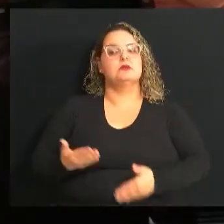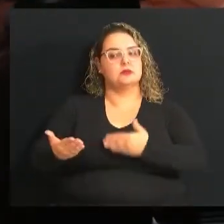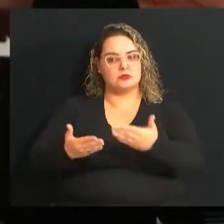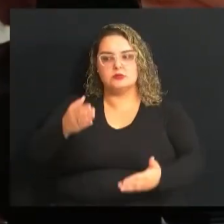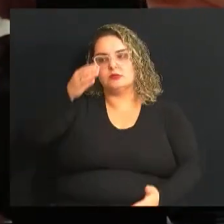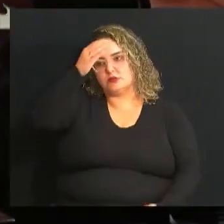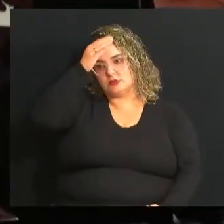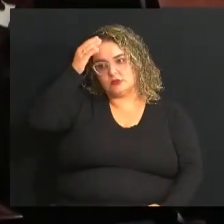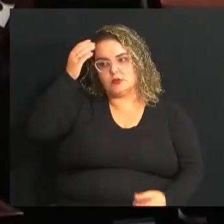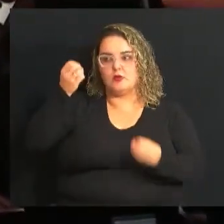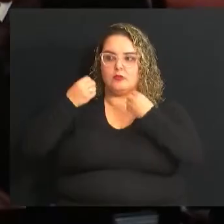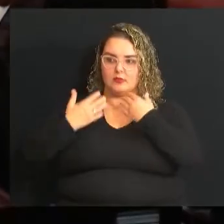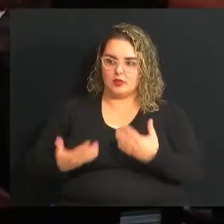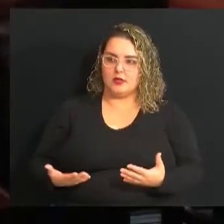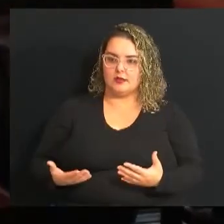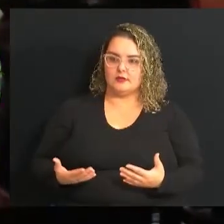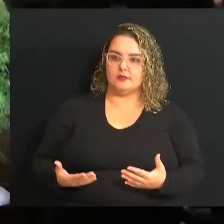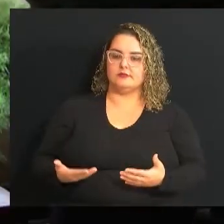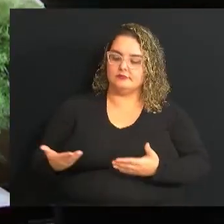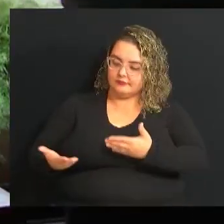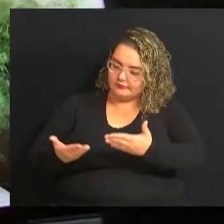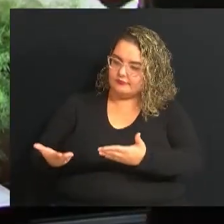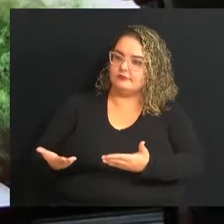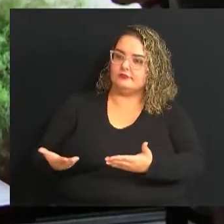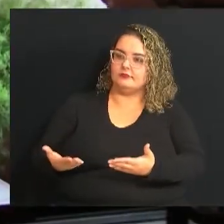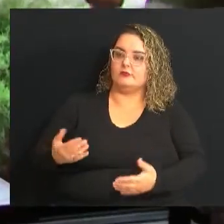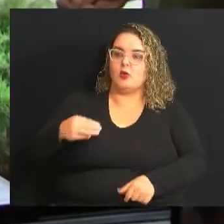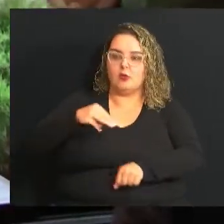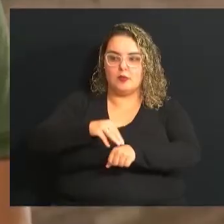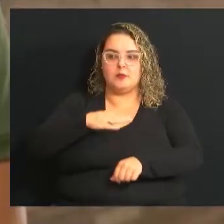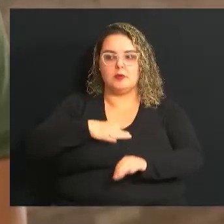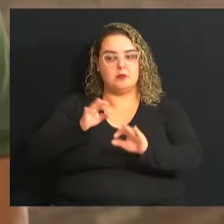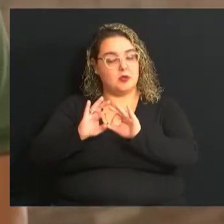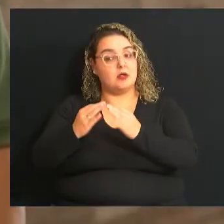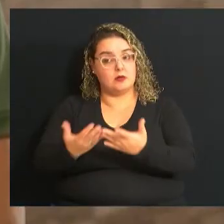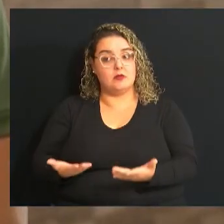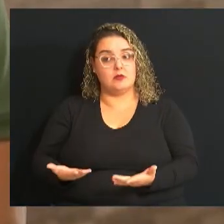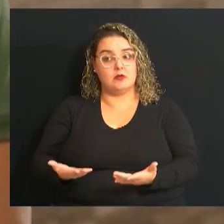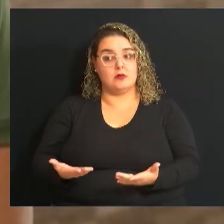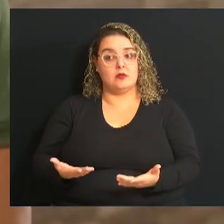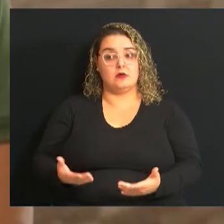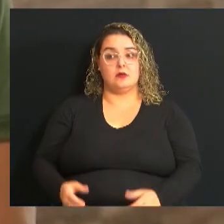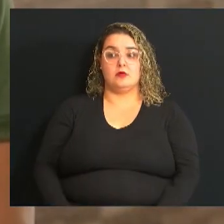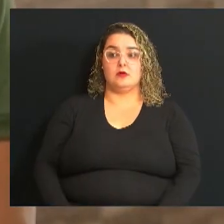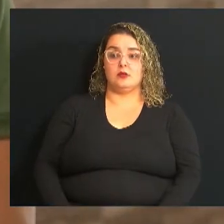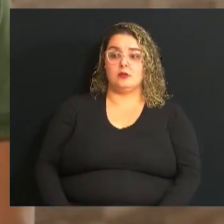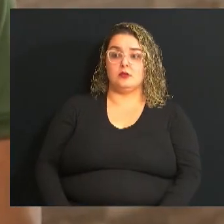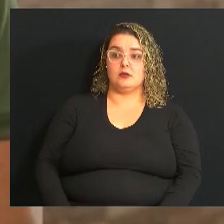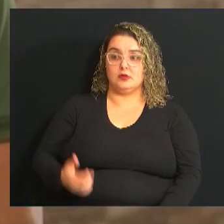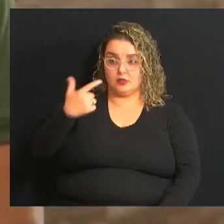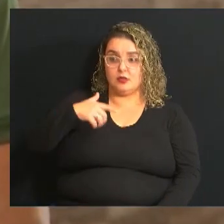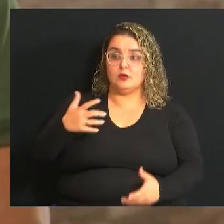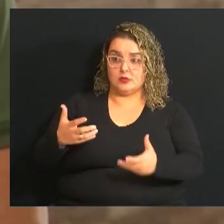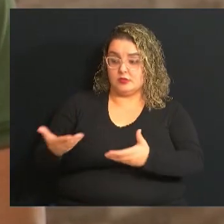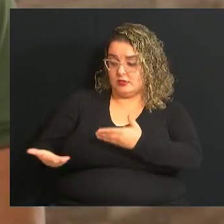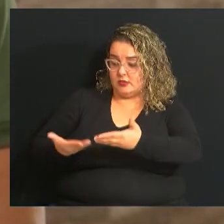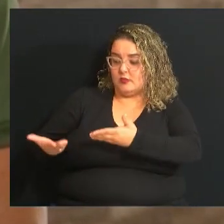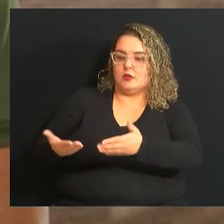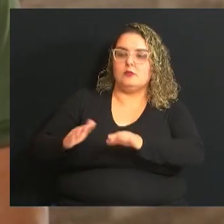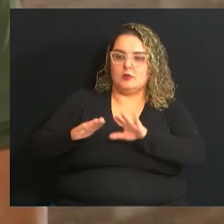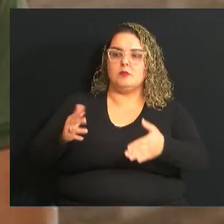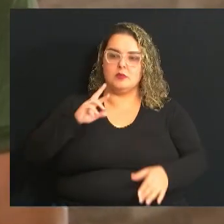seja, eu estou pagando a mais pela prestação de serviço. Quem me ofereceu isso?